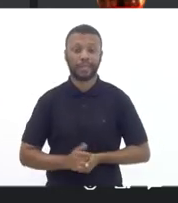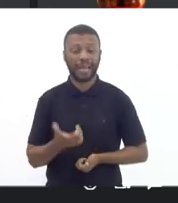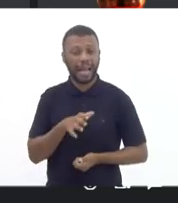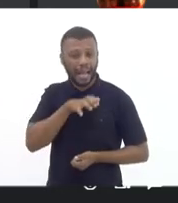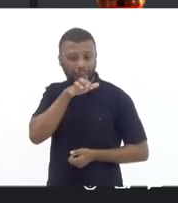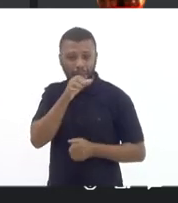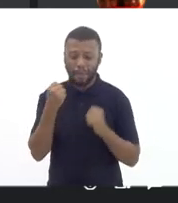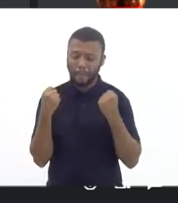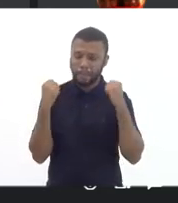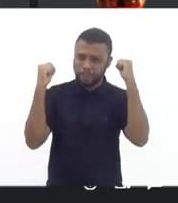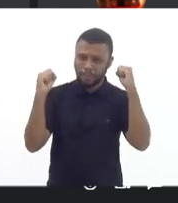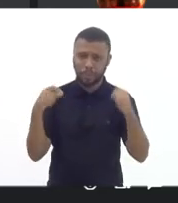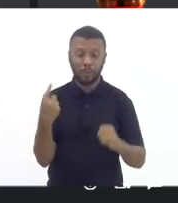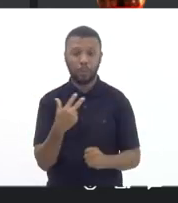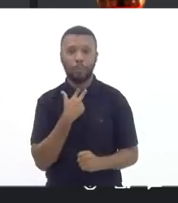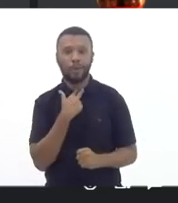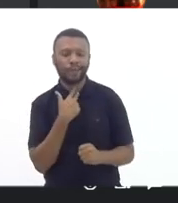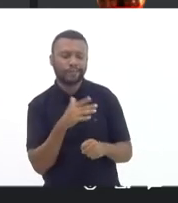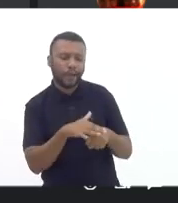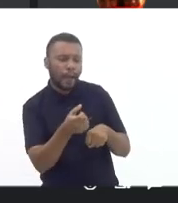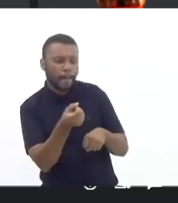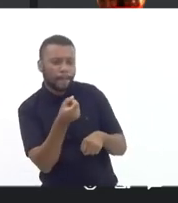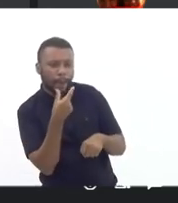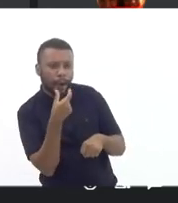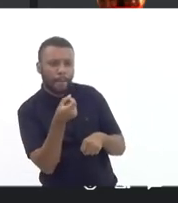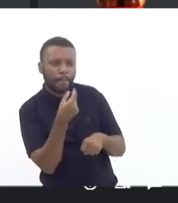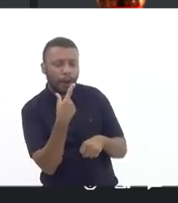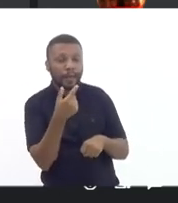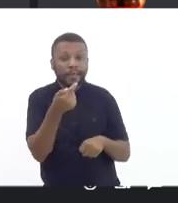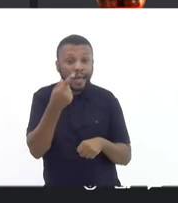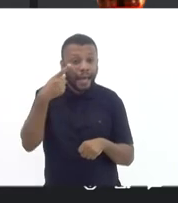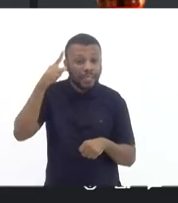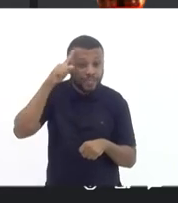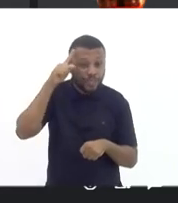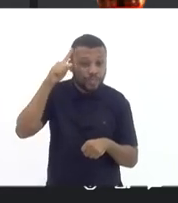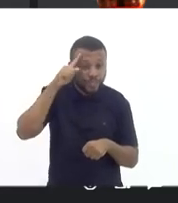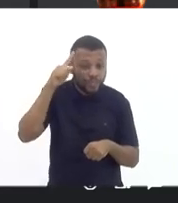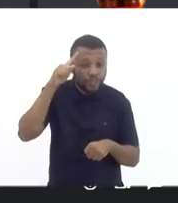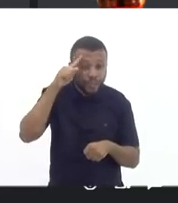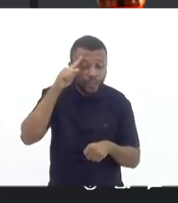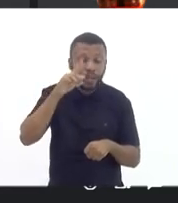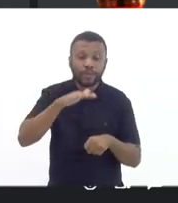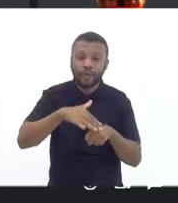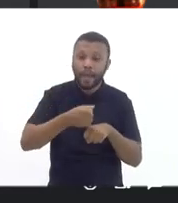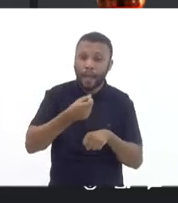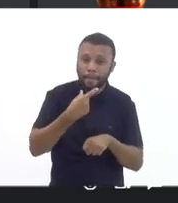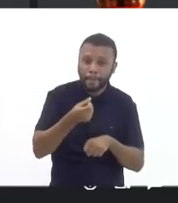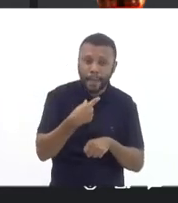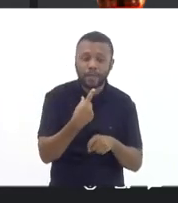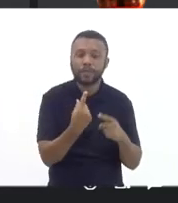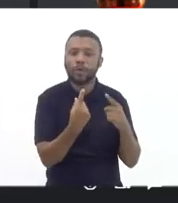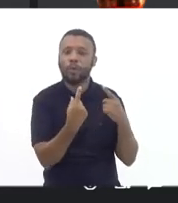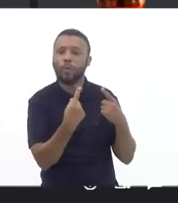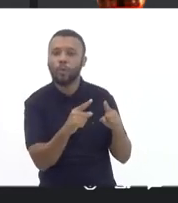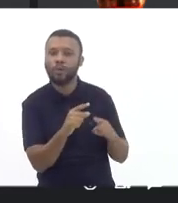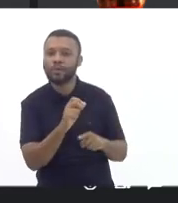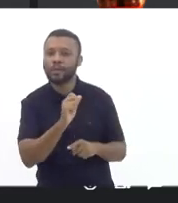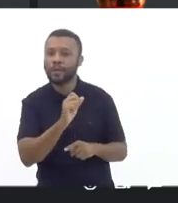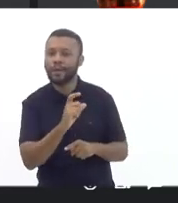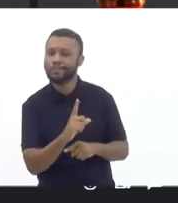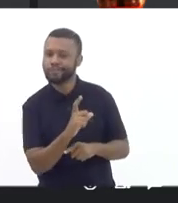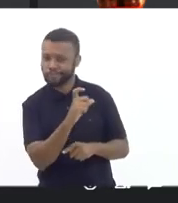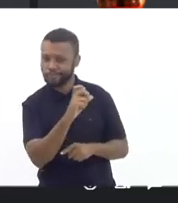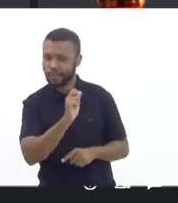fazer pós-operatório, ficar dando comprimido, 7 dias de antibiótico para eles. E as castrações que são feitas pela